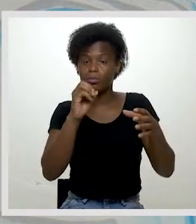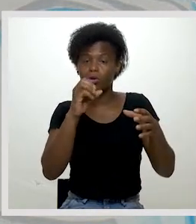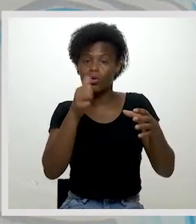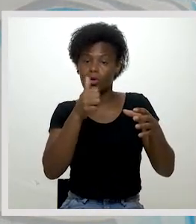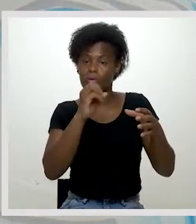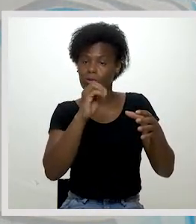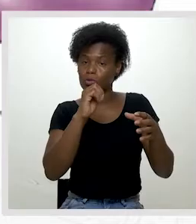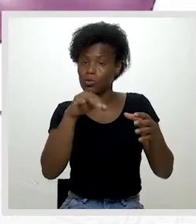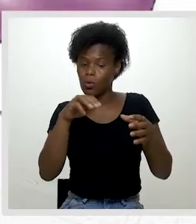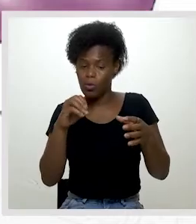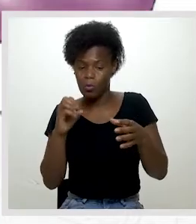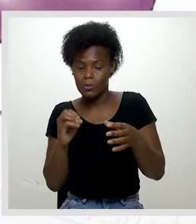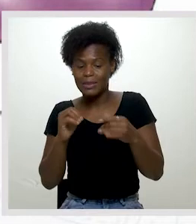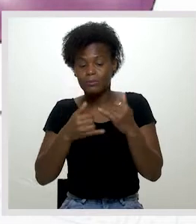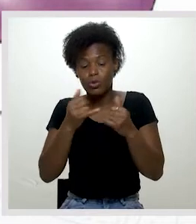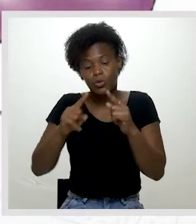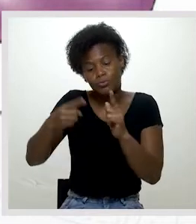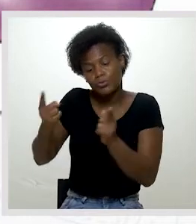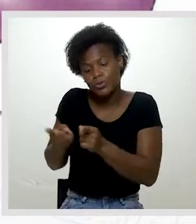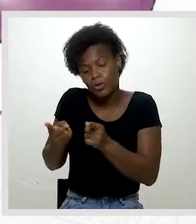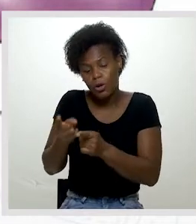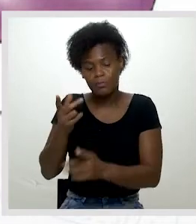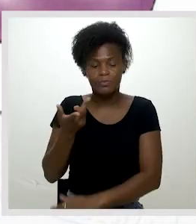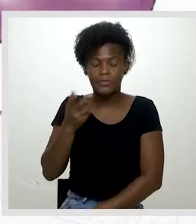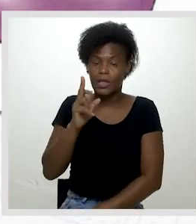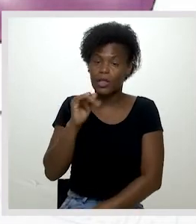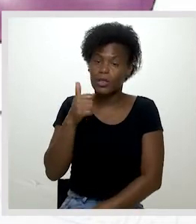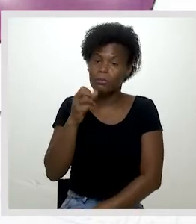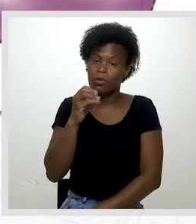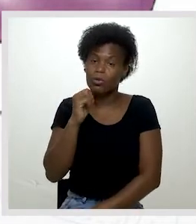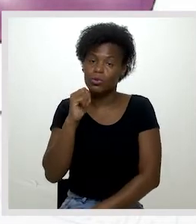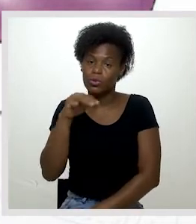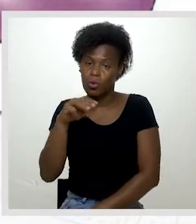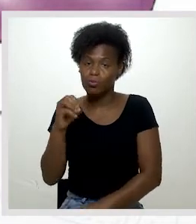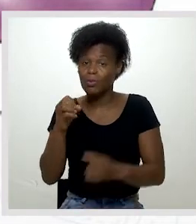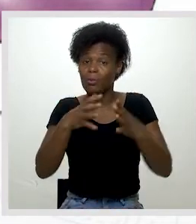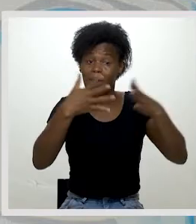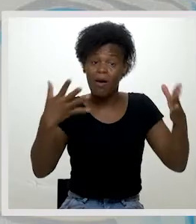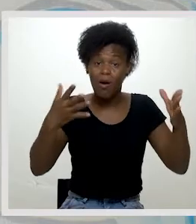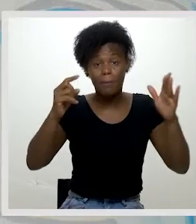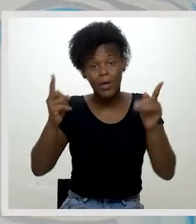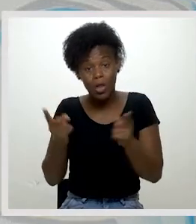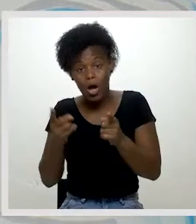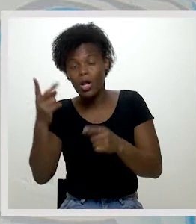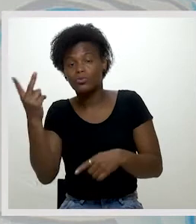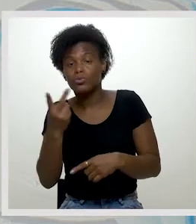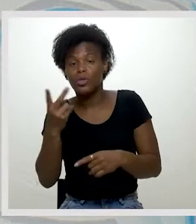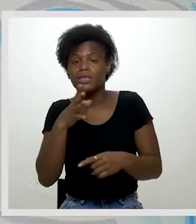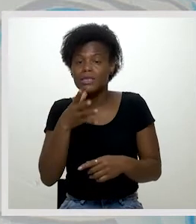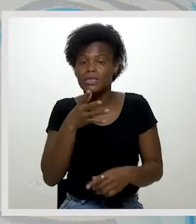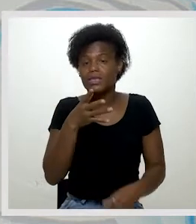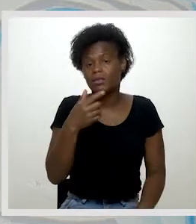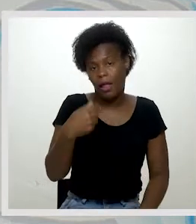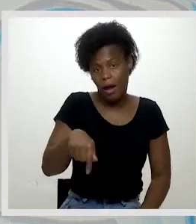menor do ribossoma. No entanto, tanto a subunidade maior e a subunidade menor do ribossoma, elas são subunidades que